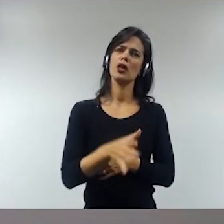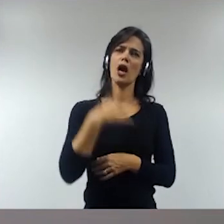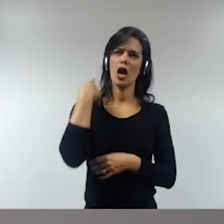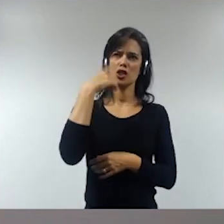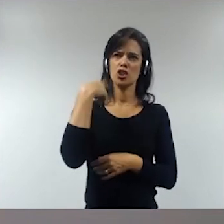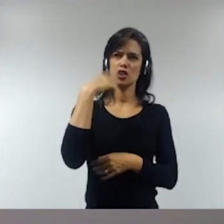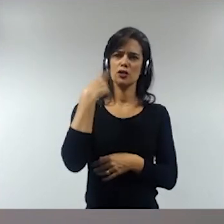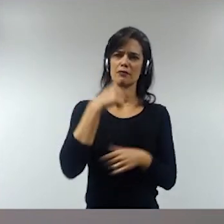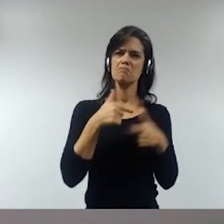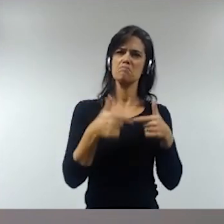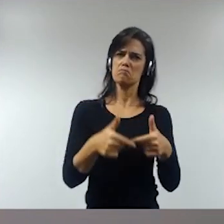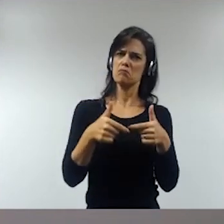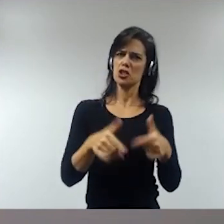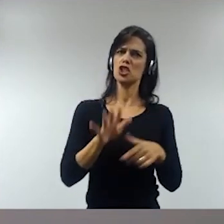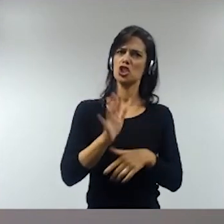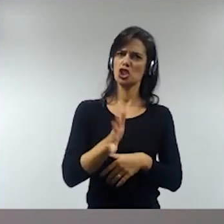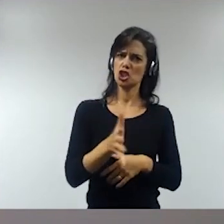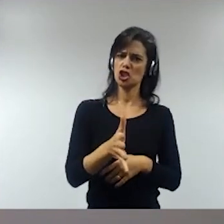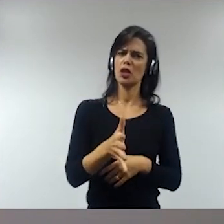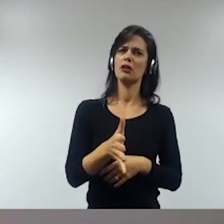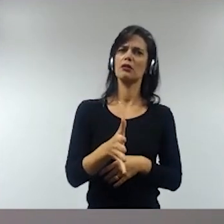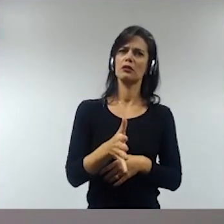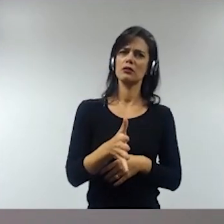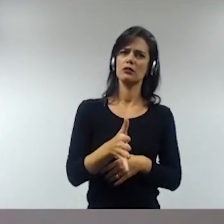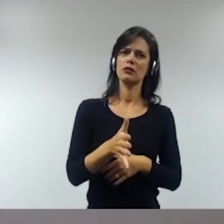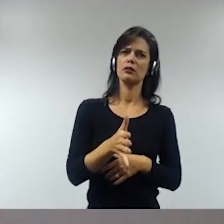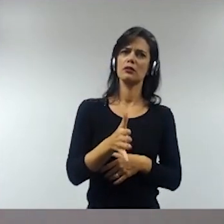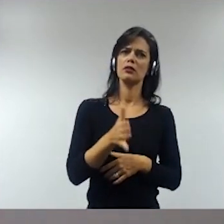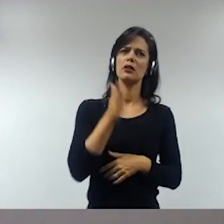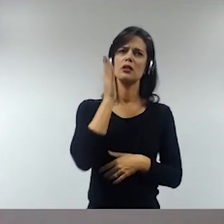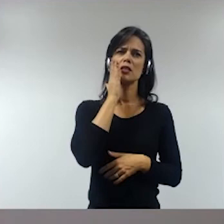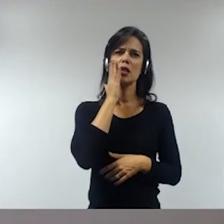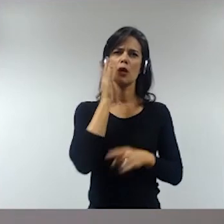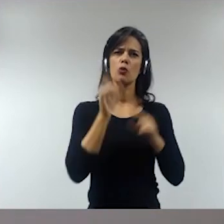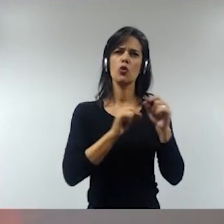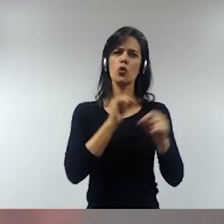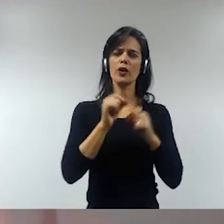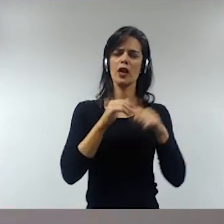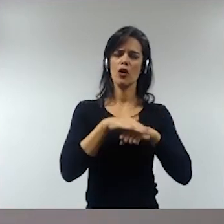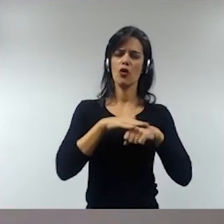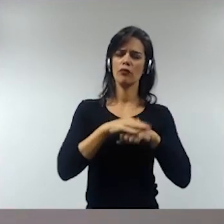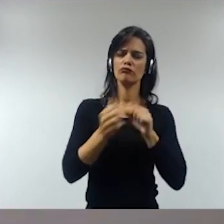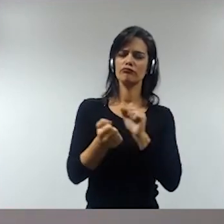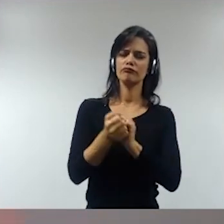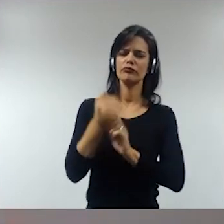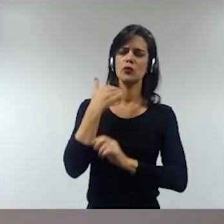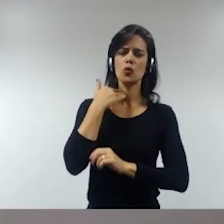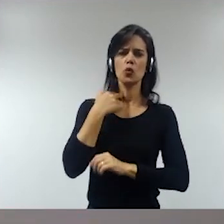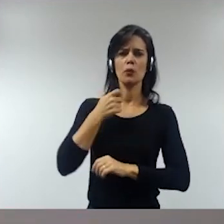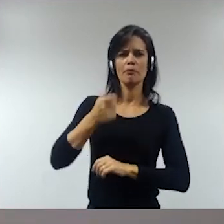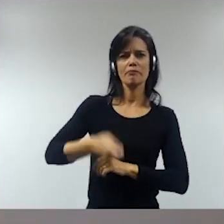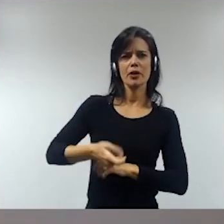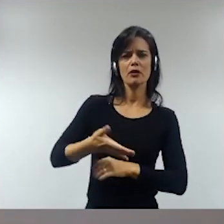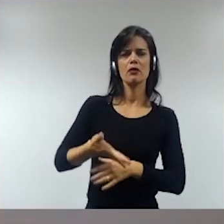advogados militantes, nós sabemos o que é precisar despachar com o magistrado, ainda que a gente tenha, de uma forma